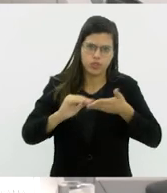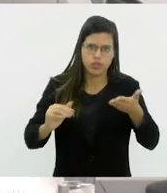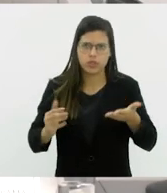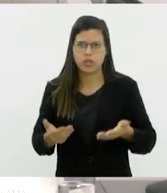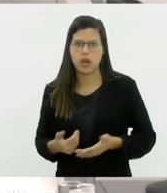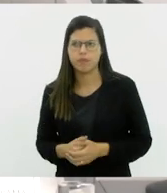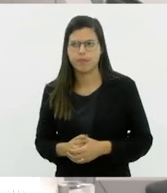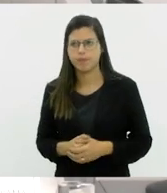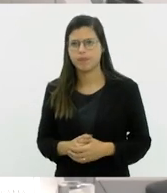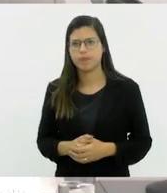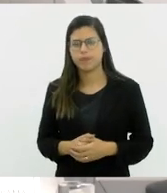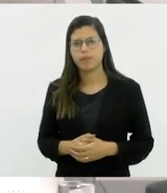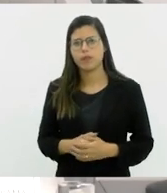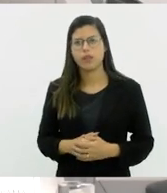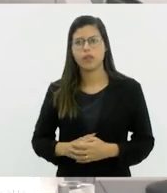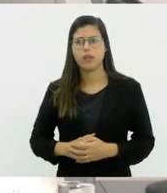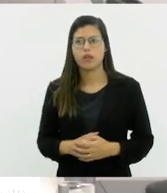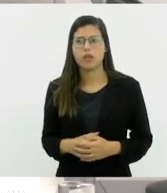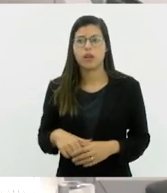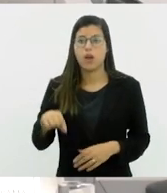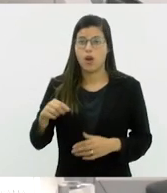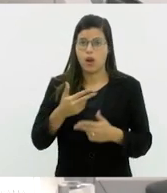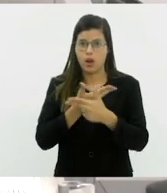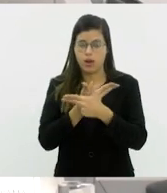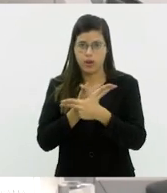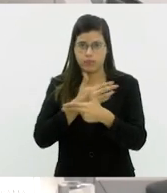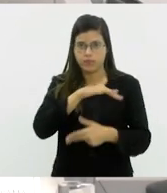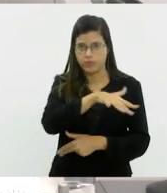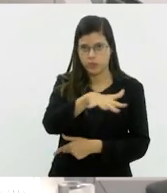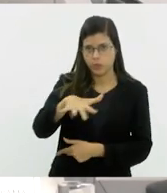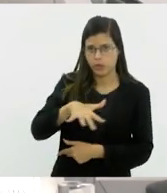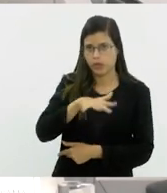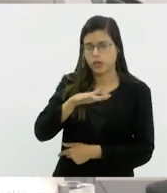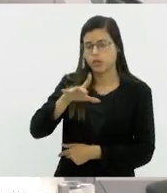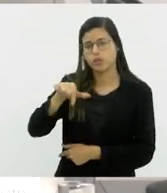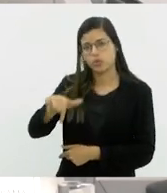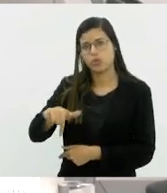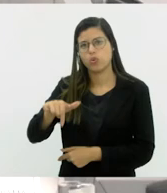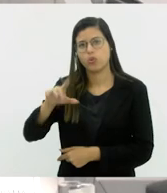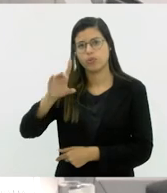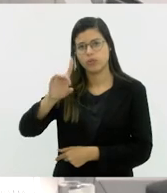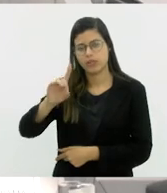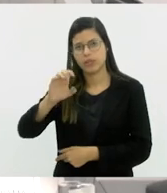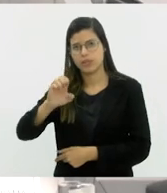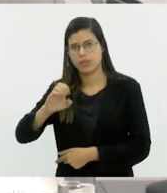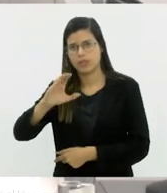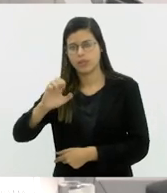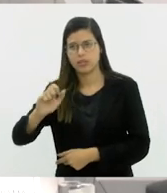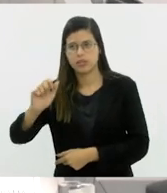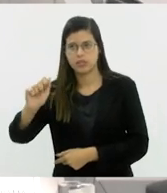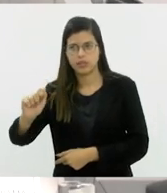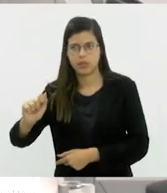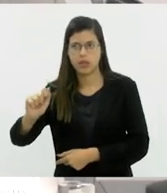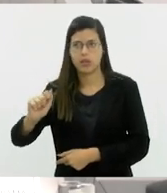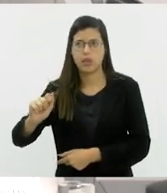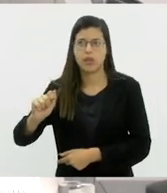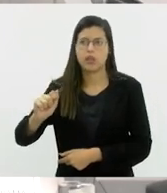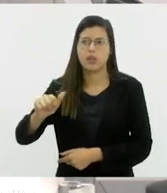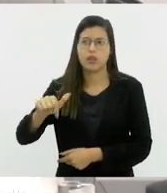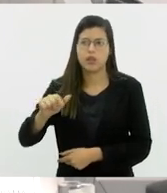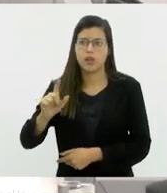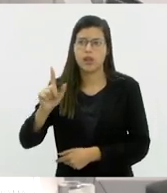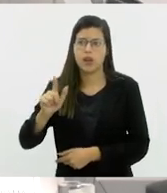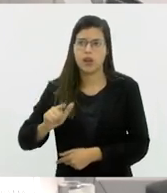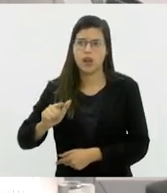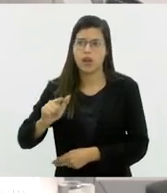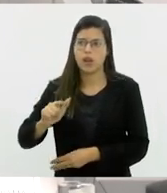Ascensão para a área do Cristo exclusivamente para as rotas estipuladas pelo DSEA, vedada a ascensão direta do litoral para o Cristo, que aí